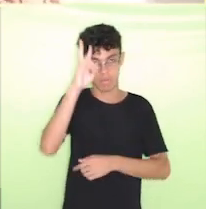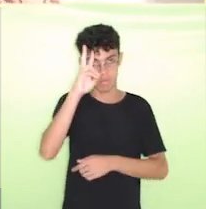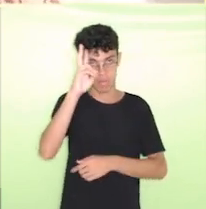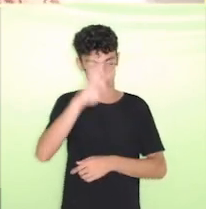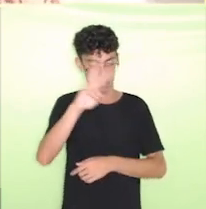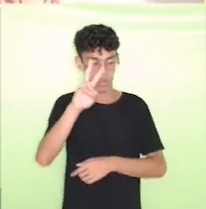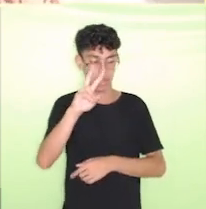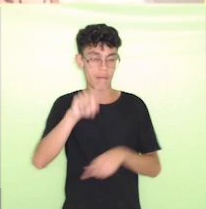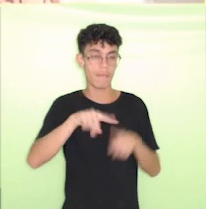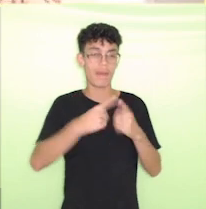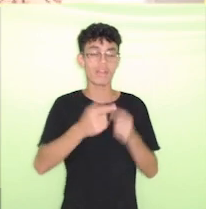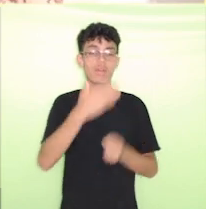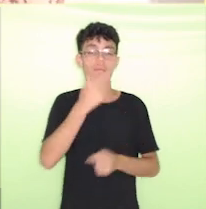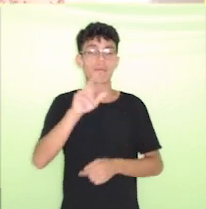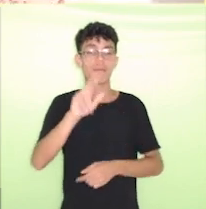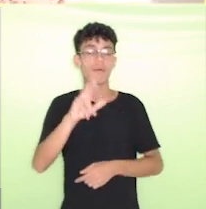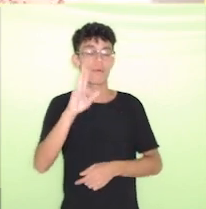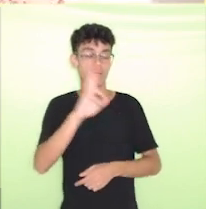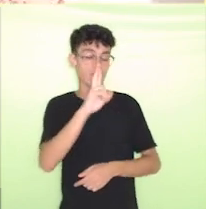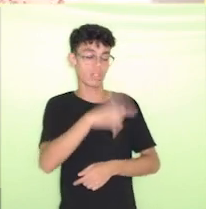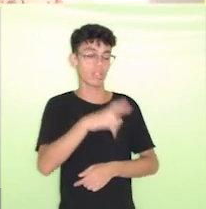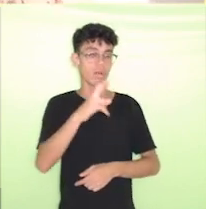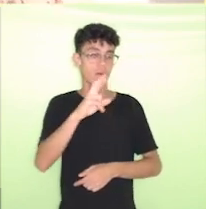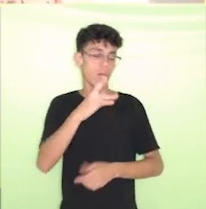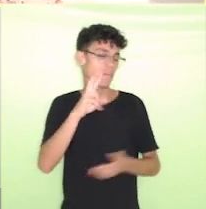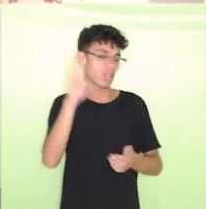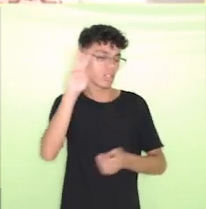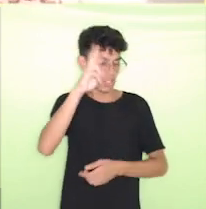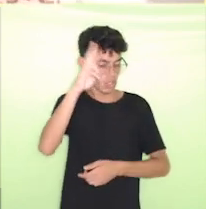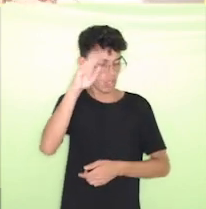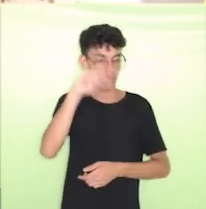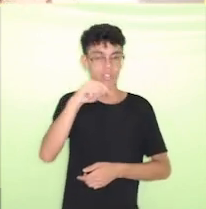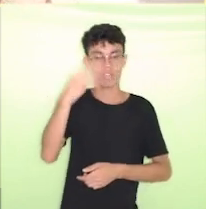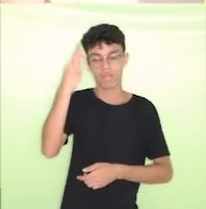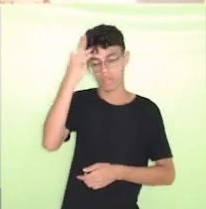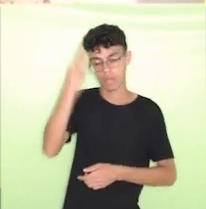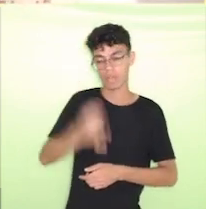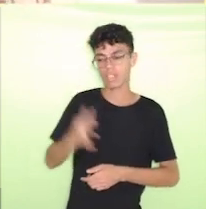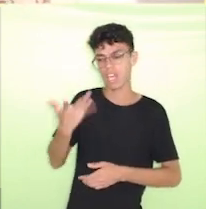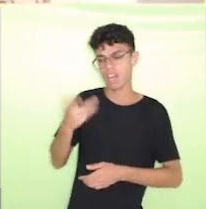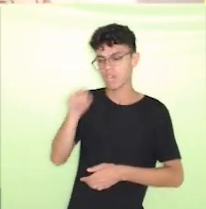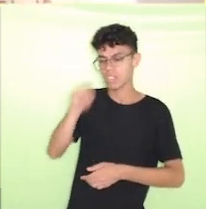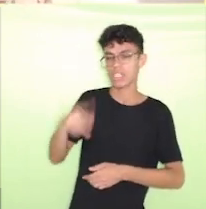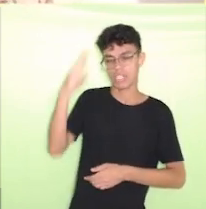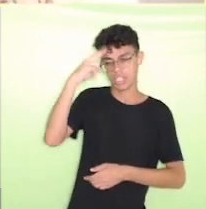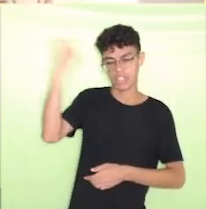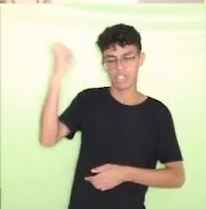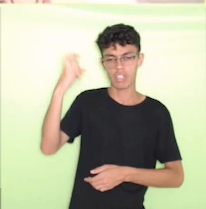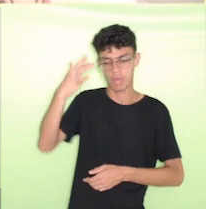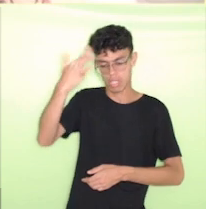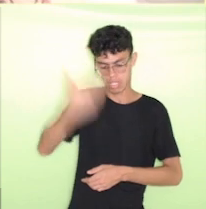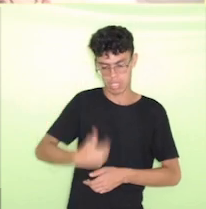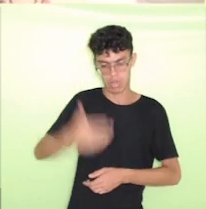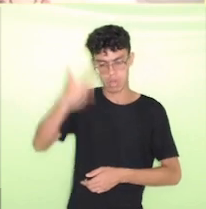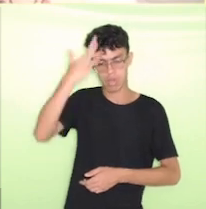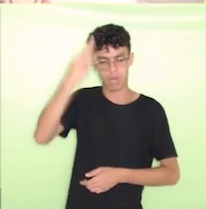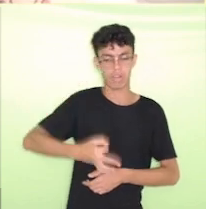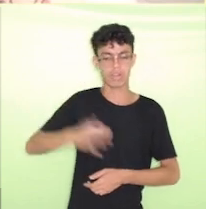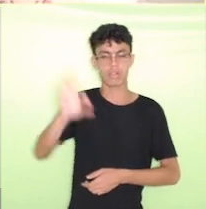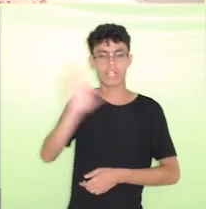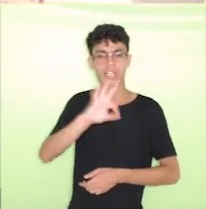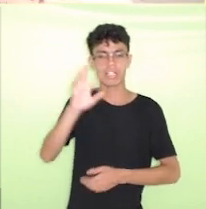pai não ia entender. O meu pai ele ficou exaltado e disse: você é um gênio, por acaso? Para que eu não entenda o que você